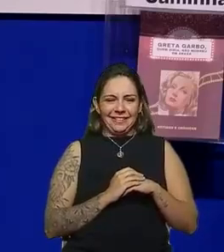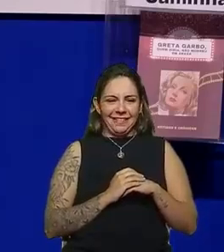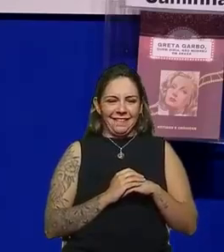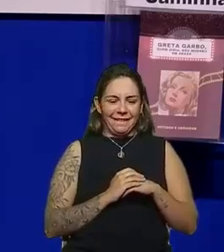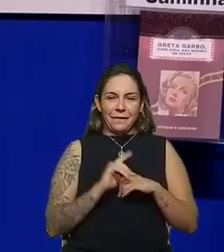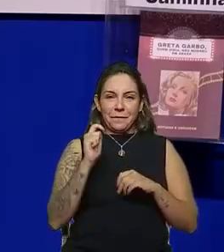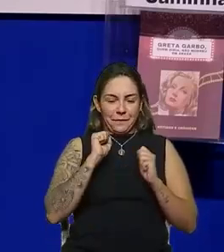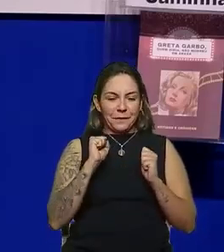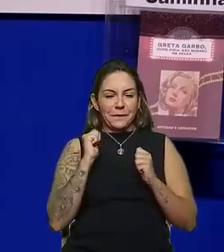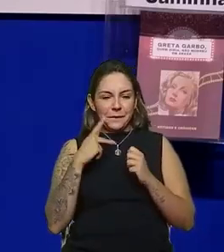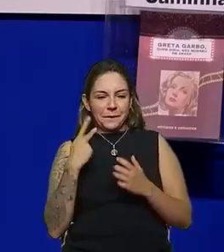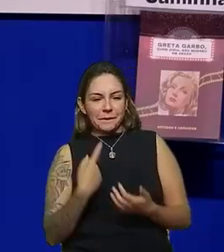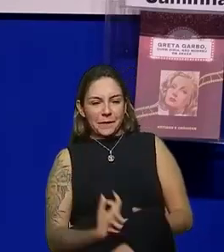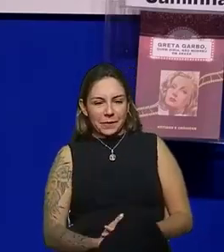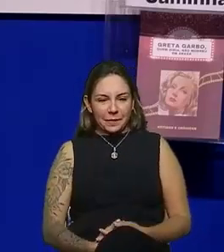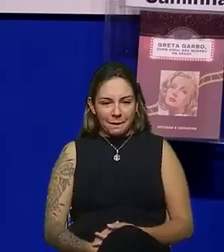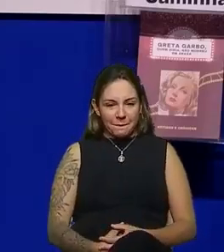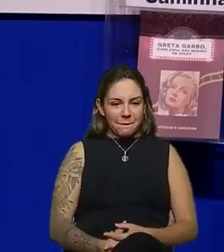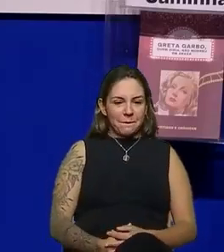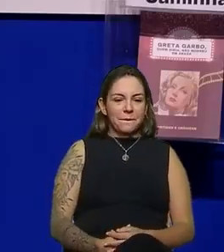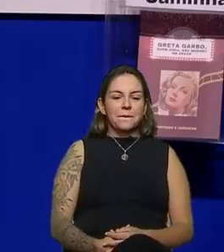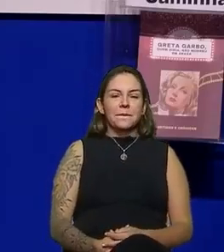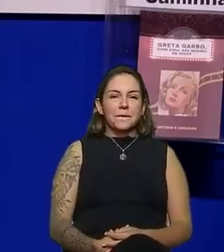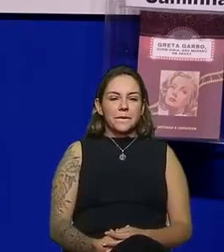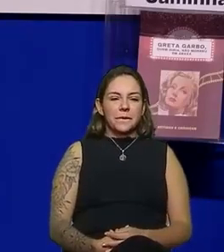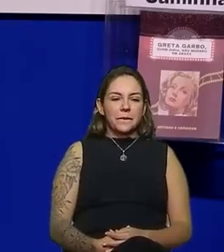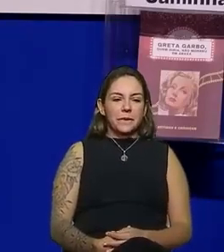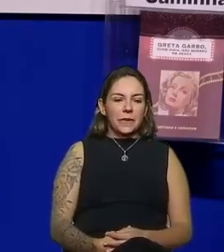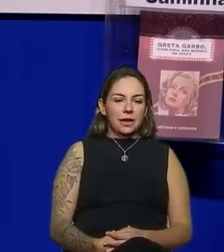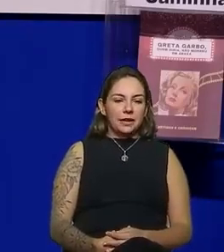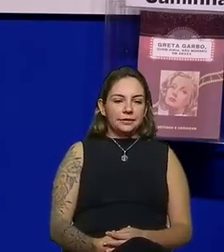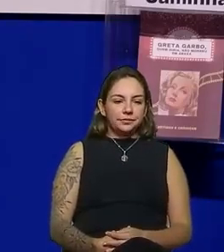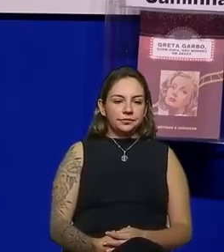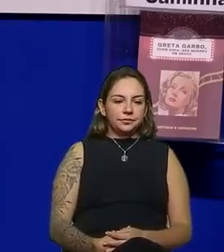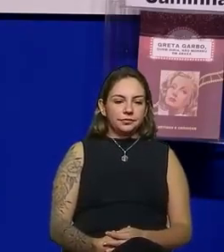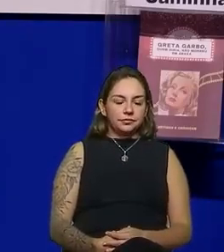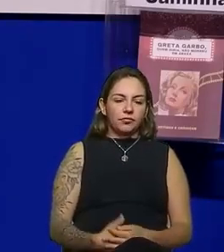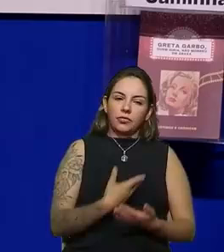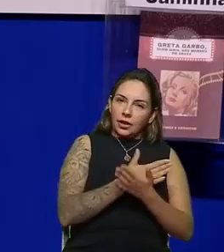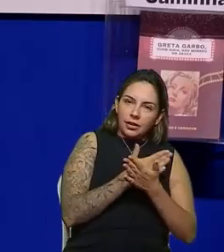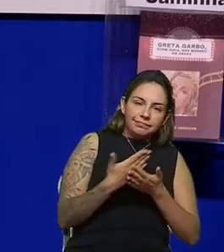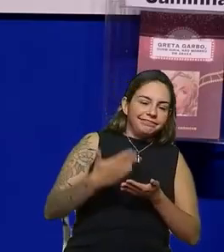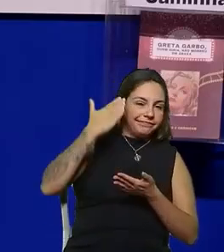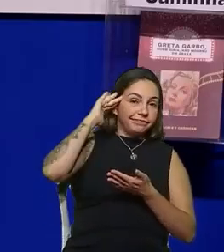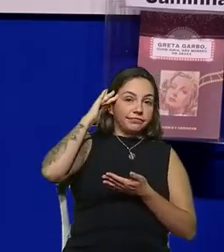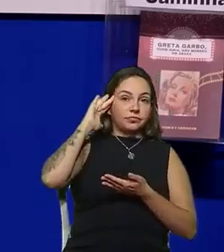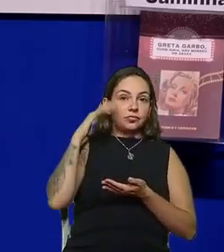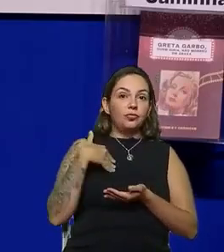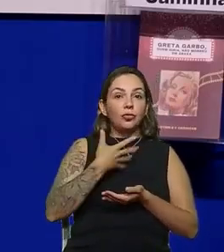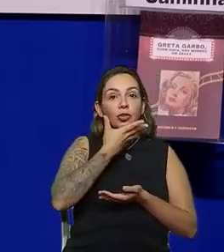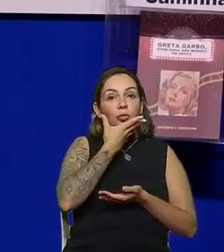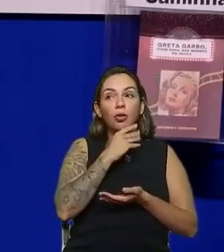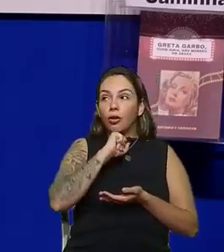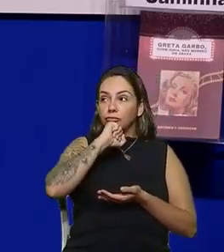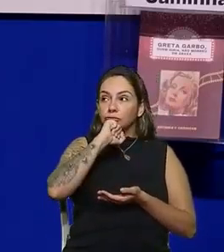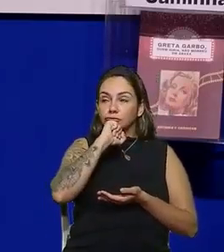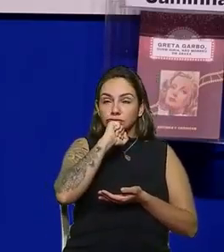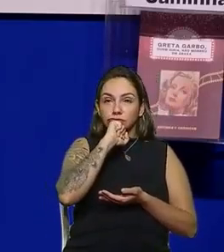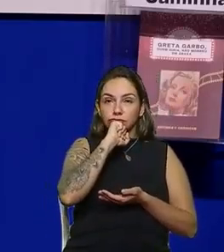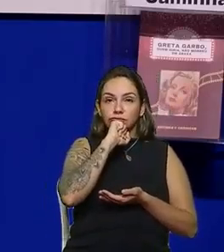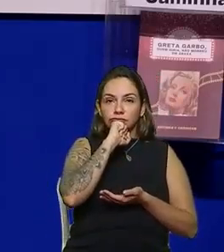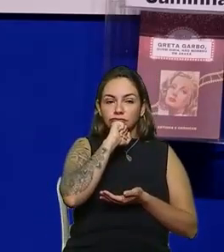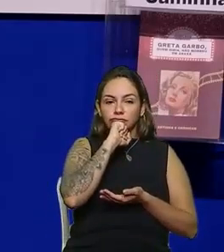não posso aspirar a tanto. Mas, enfim, nesse momento eu comecei a entender